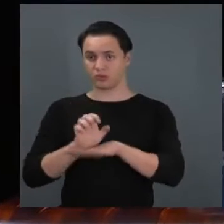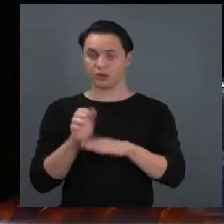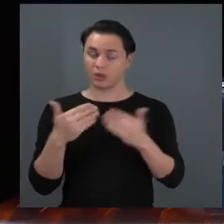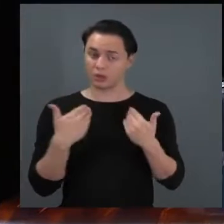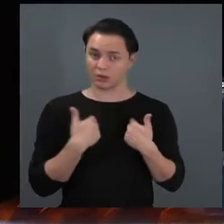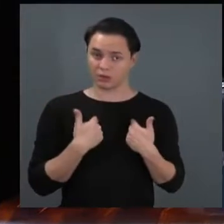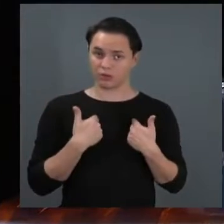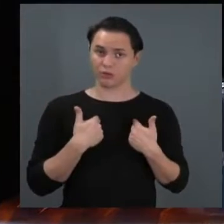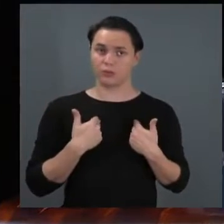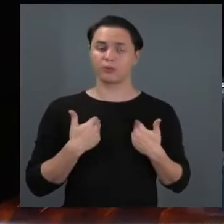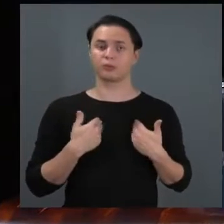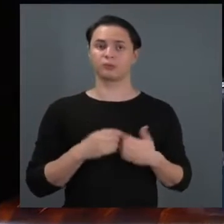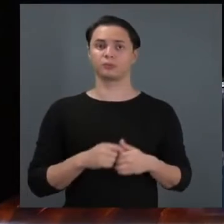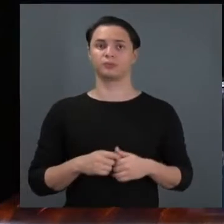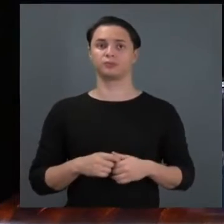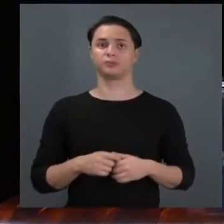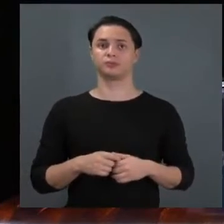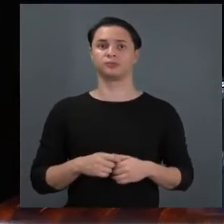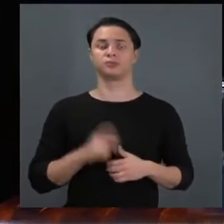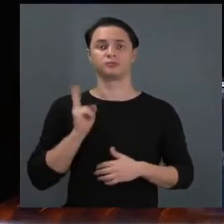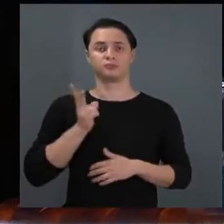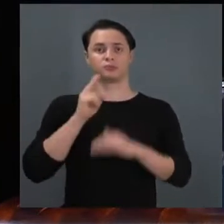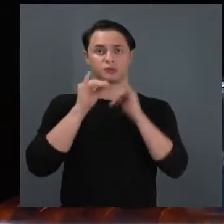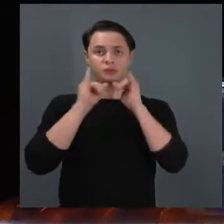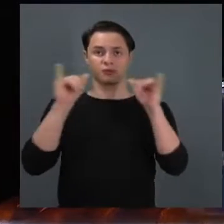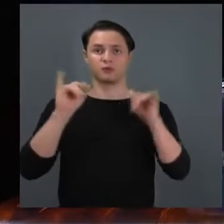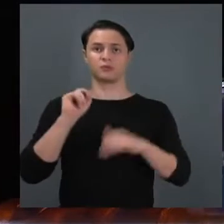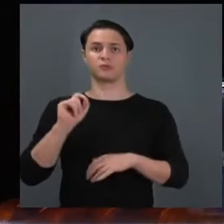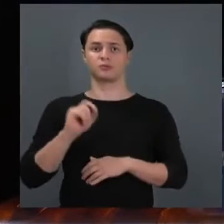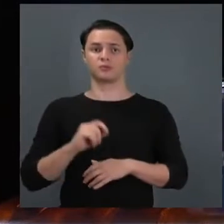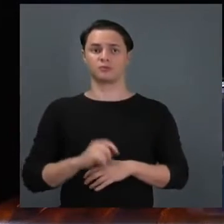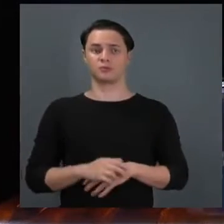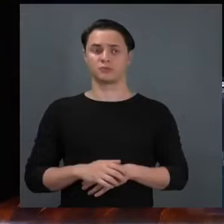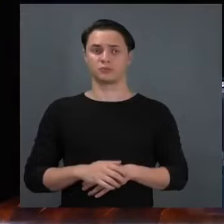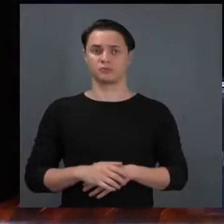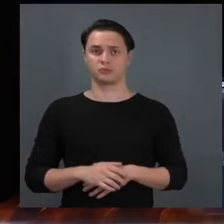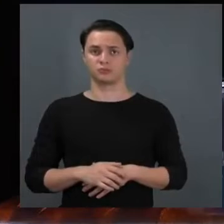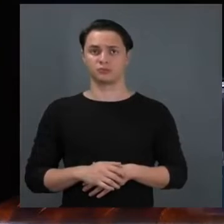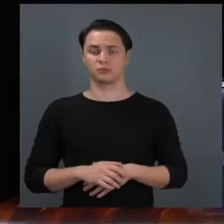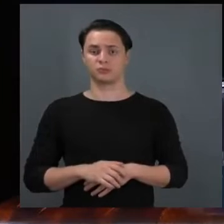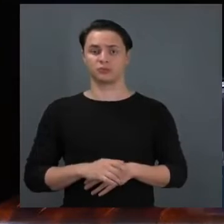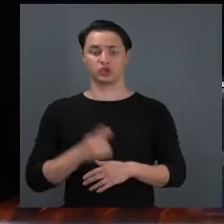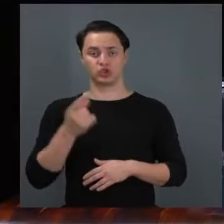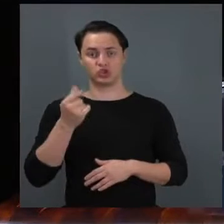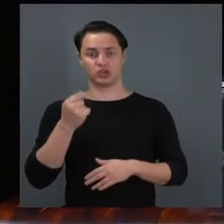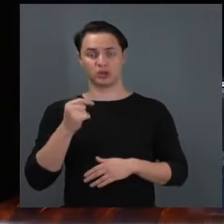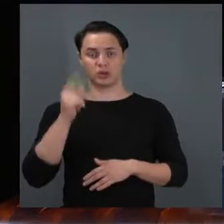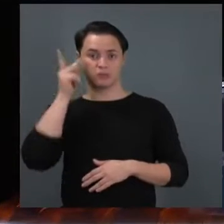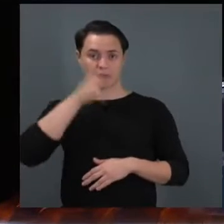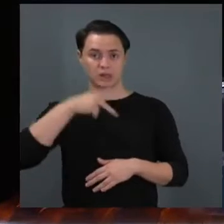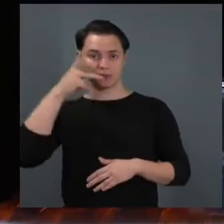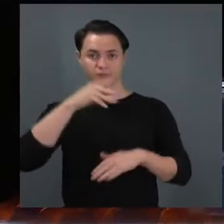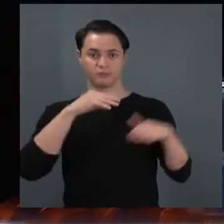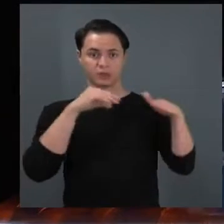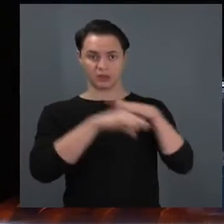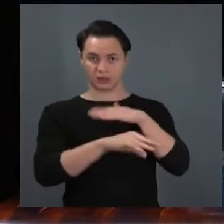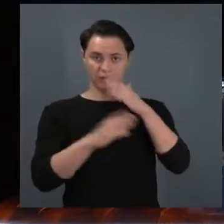presidente, tenho dito que emendas parlamentares, nessa